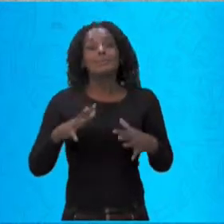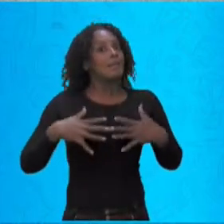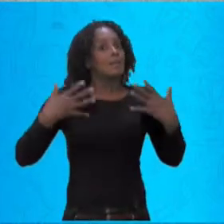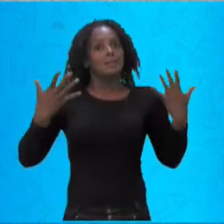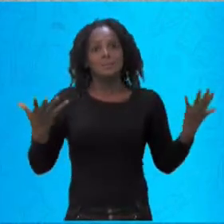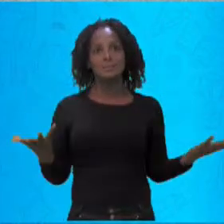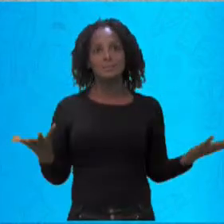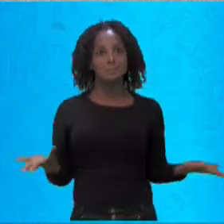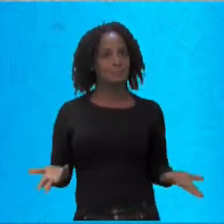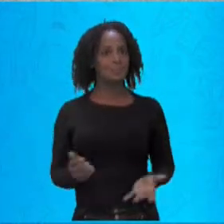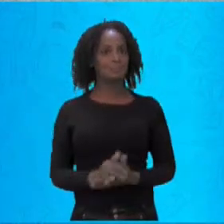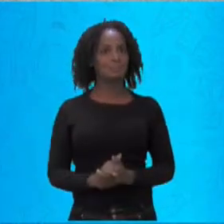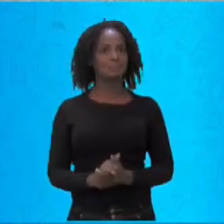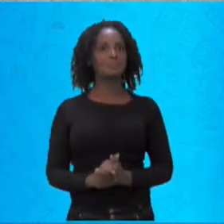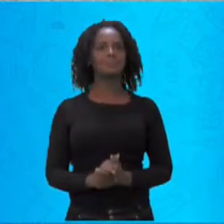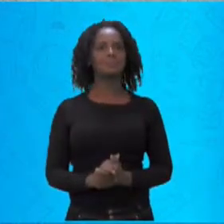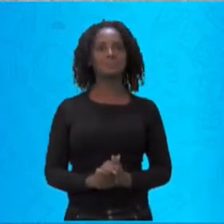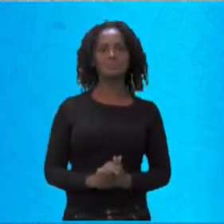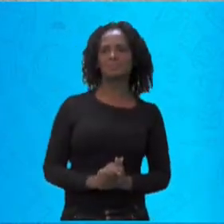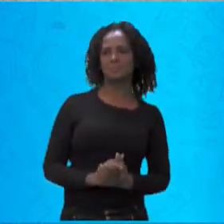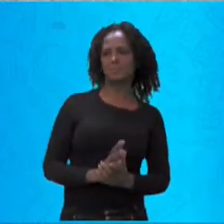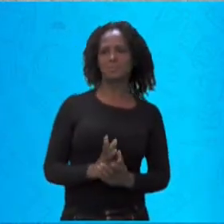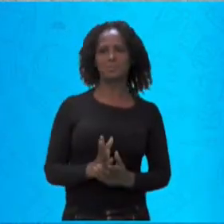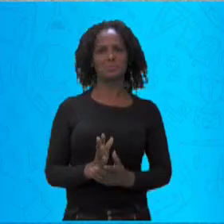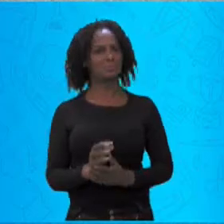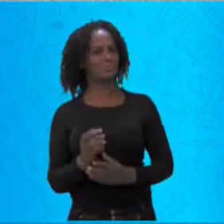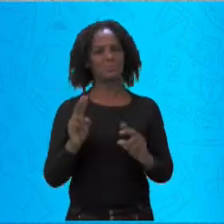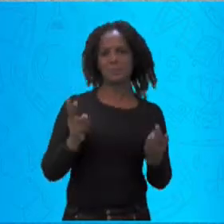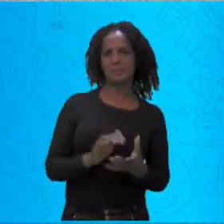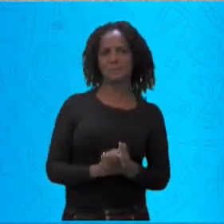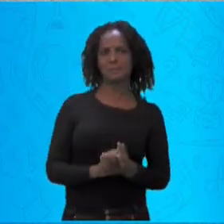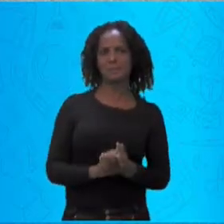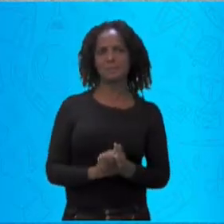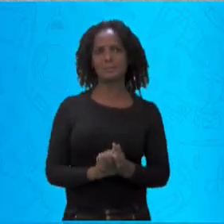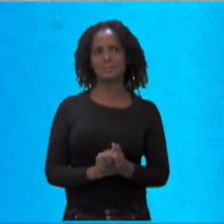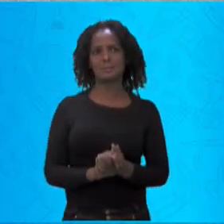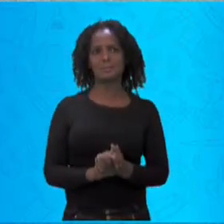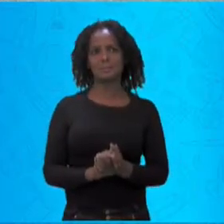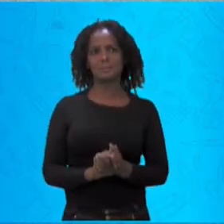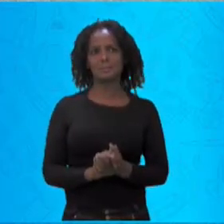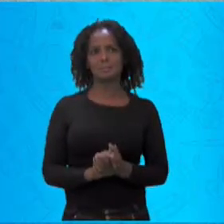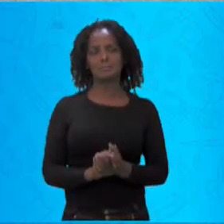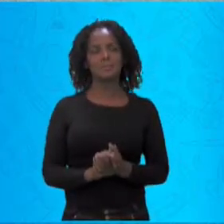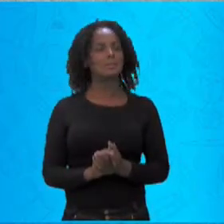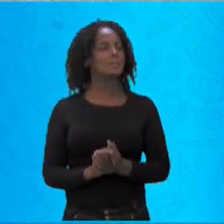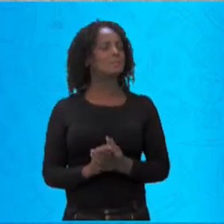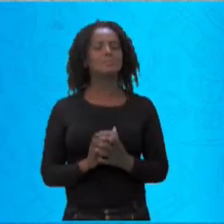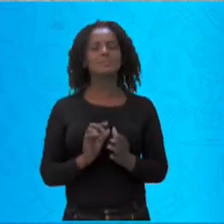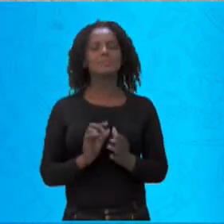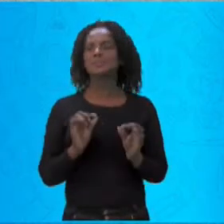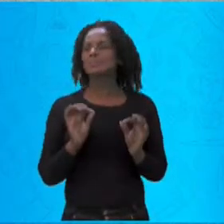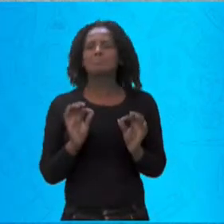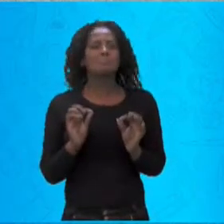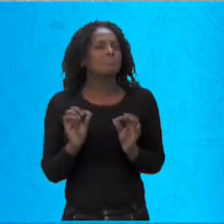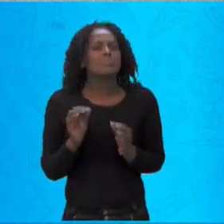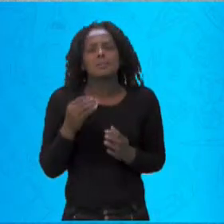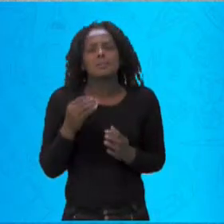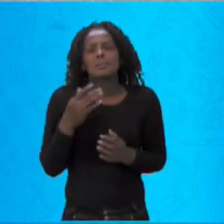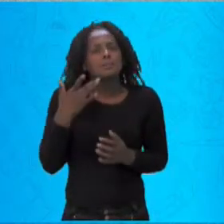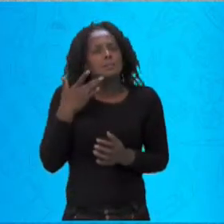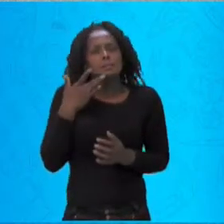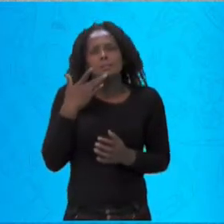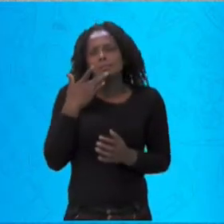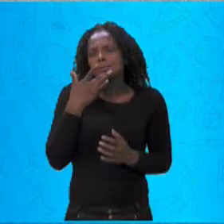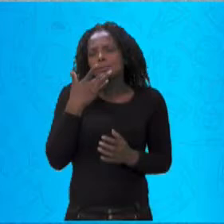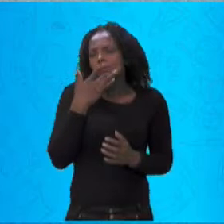delícia! Ficou estranho, não ficou? E se eu disser assim: que delícia! Olha